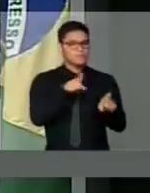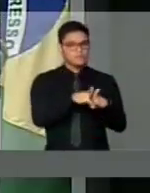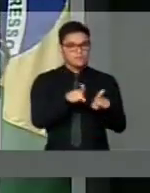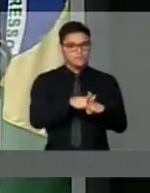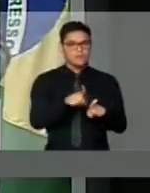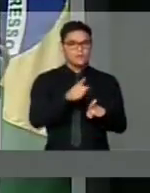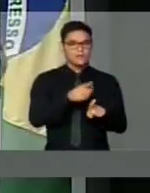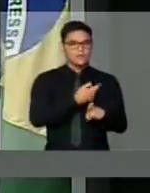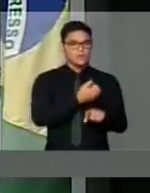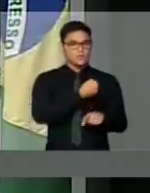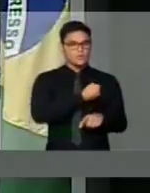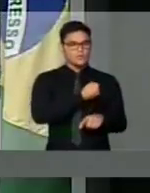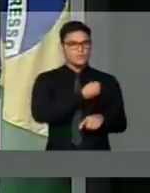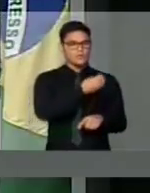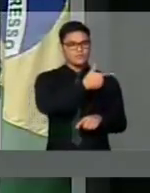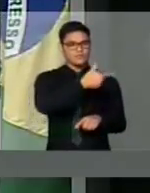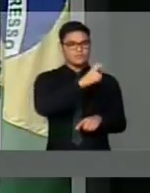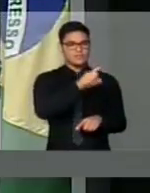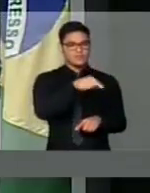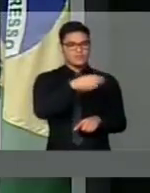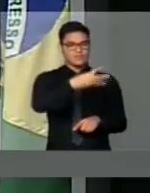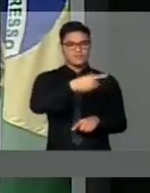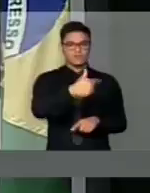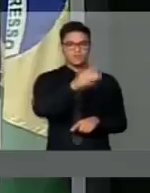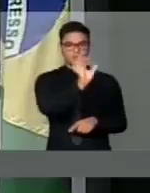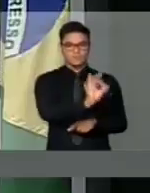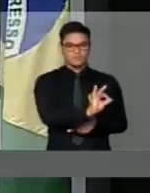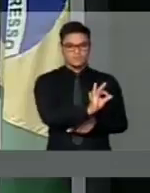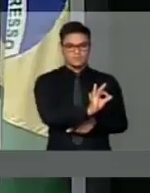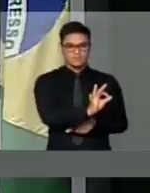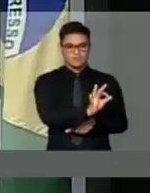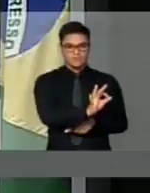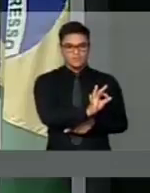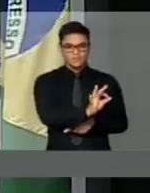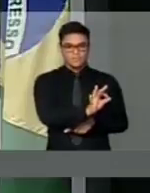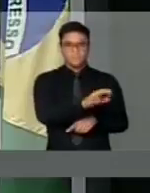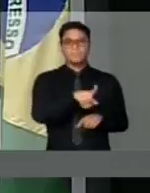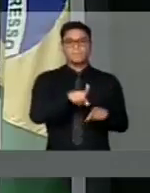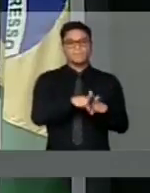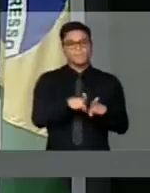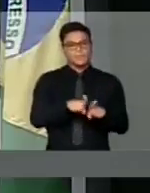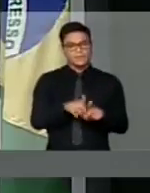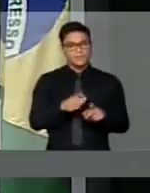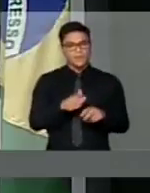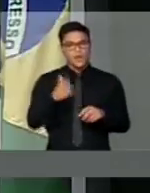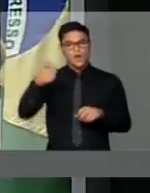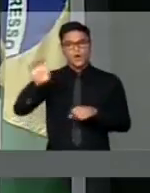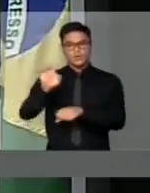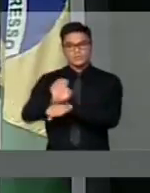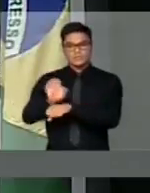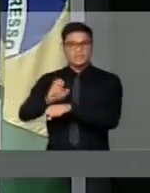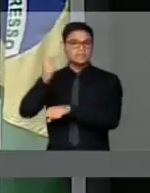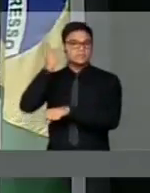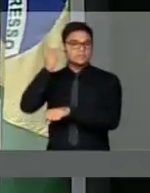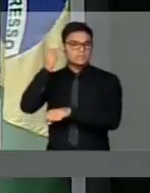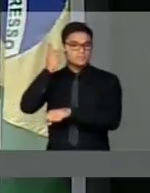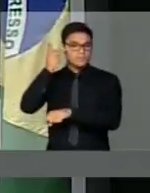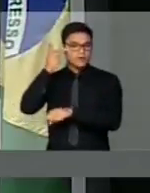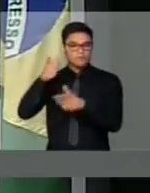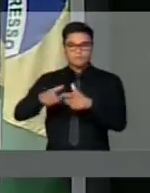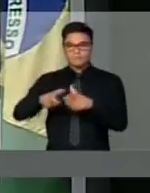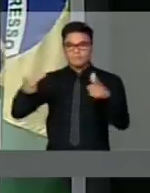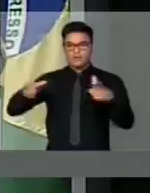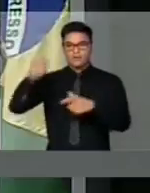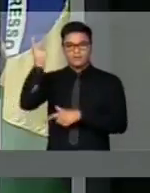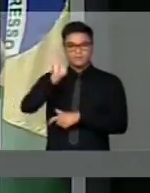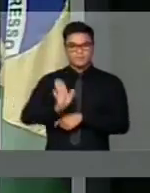é de 25,32%. Em uma outra mão, nós vamos para o estado de São Paulo, que é o maior estado do